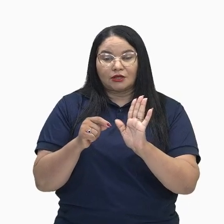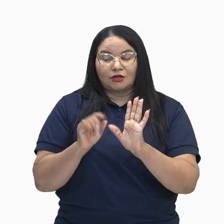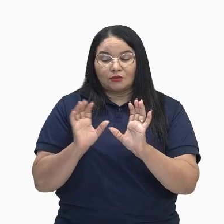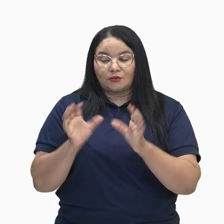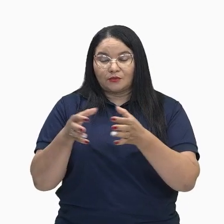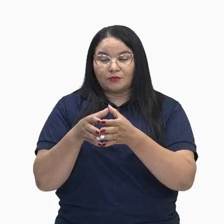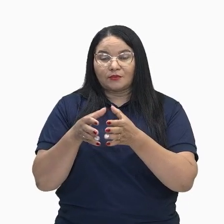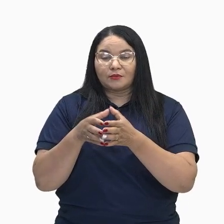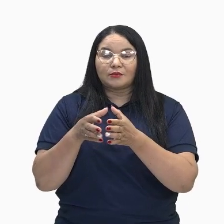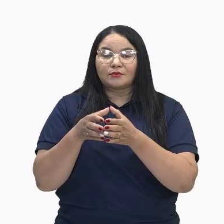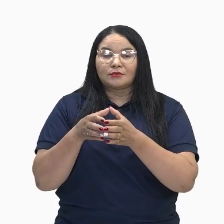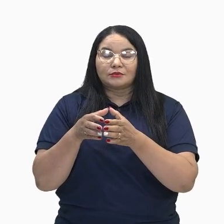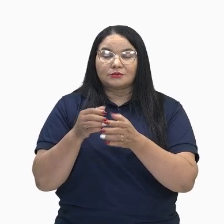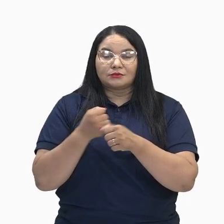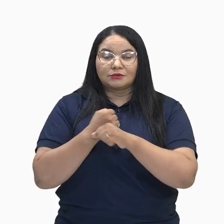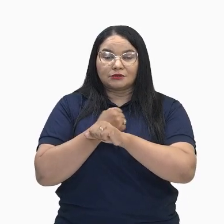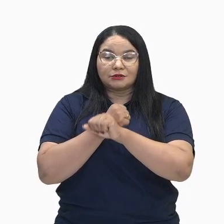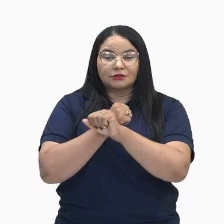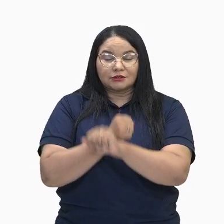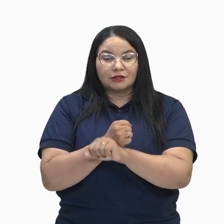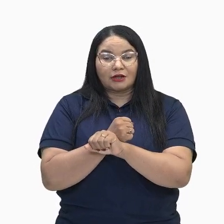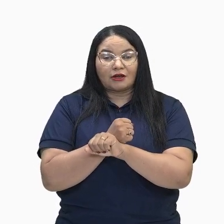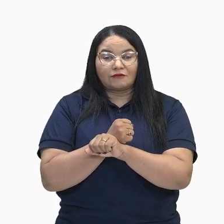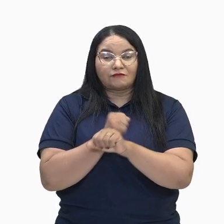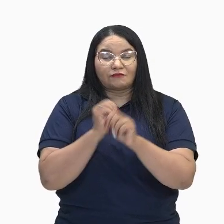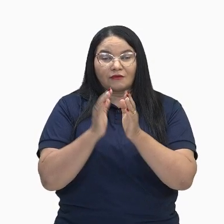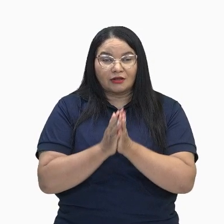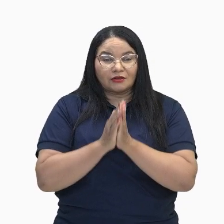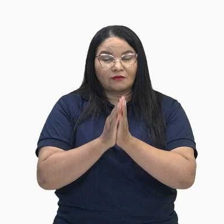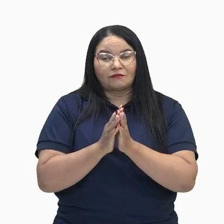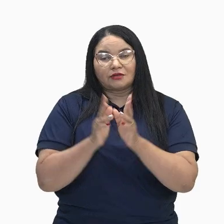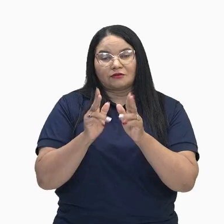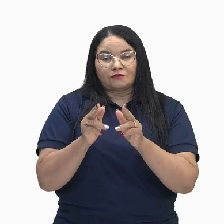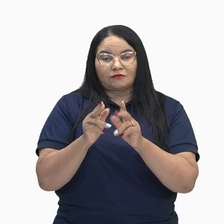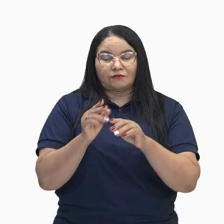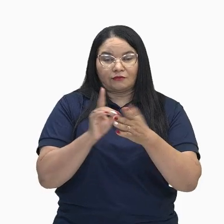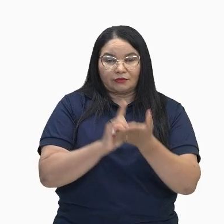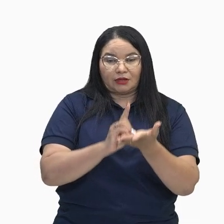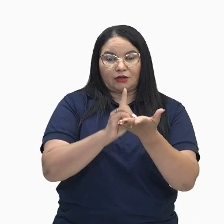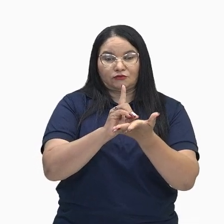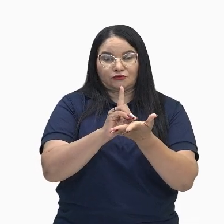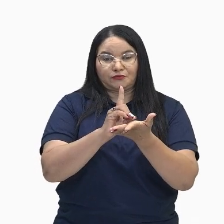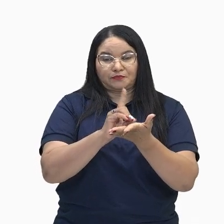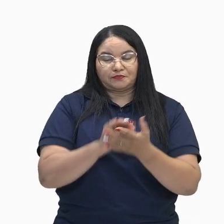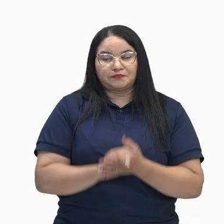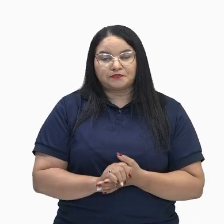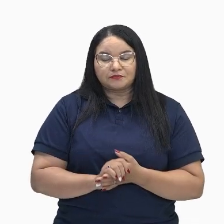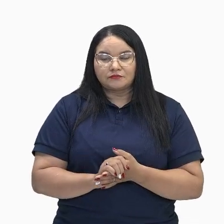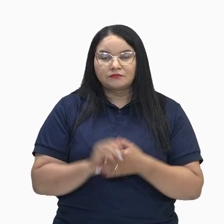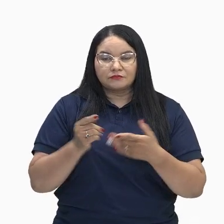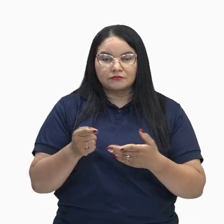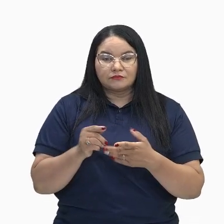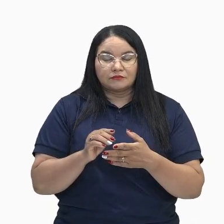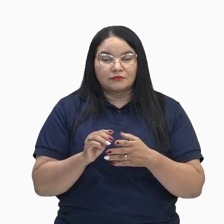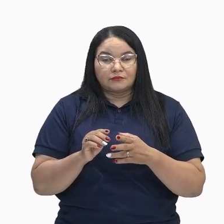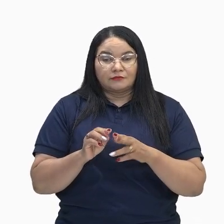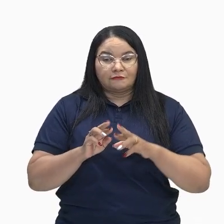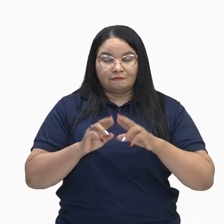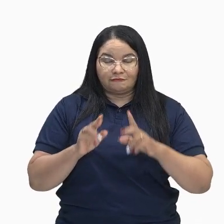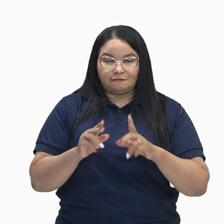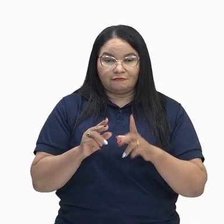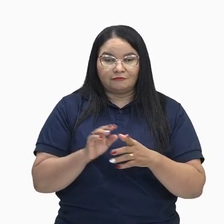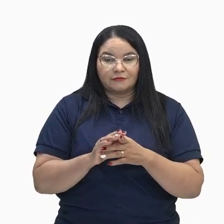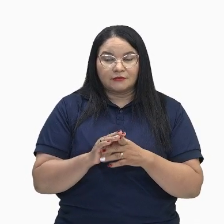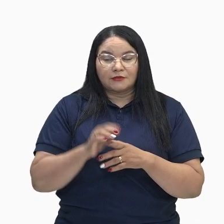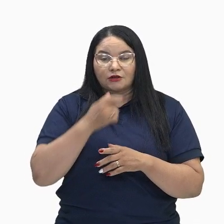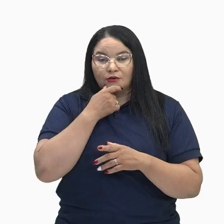seus senhores como se eles fossem deuses. Então foge a questão da humanidade, né? O homem ser